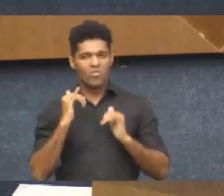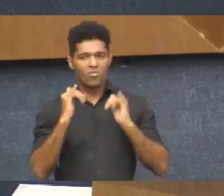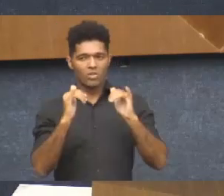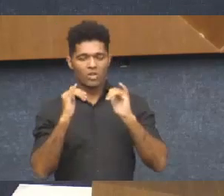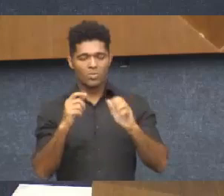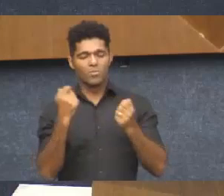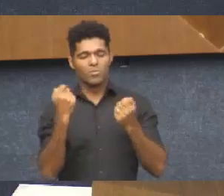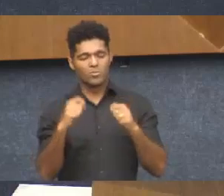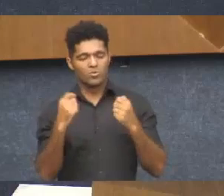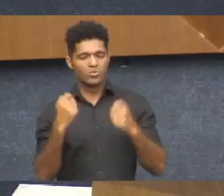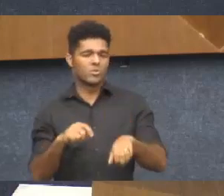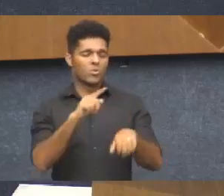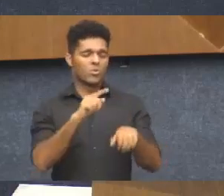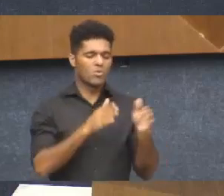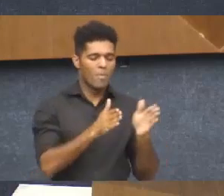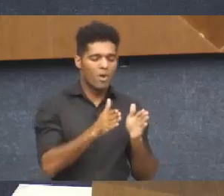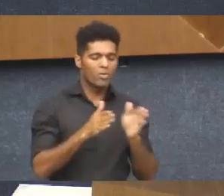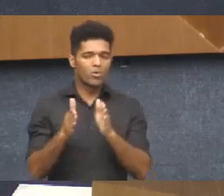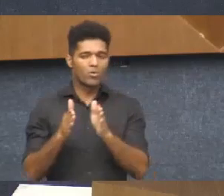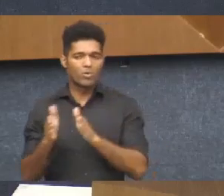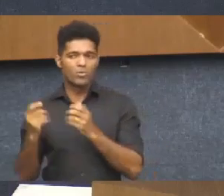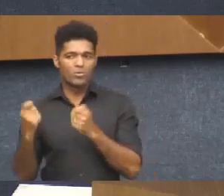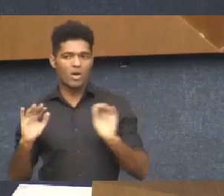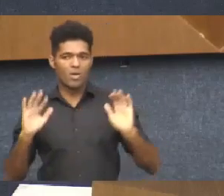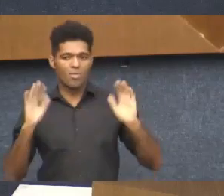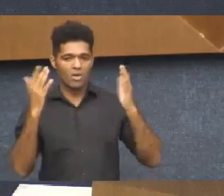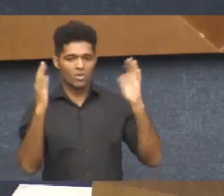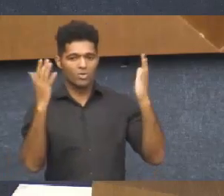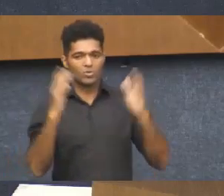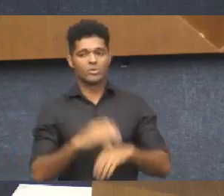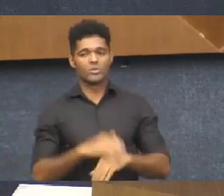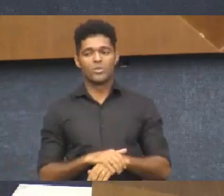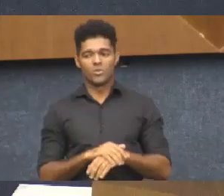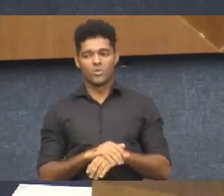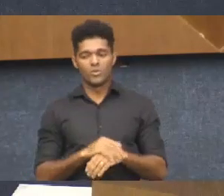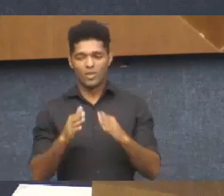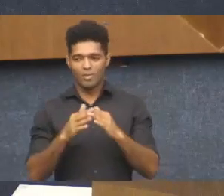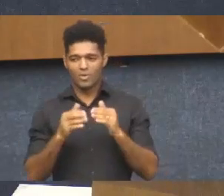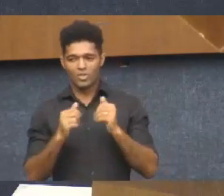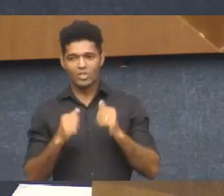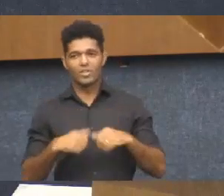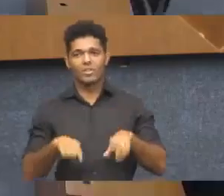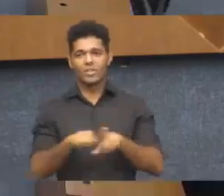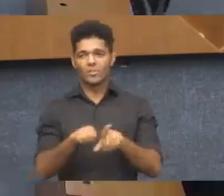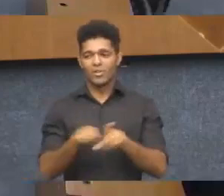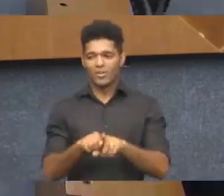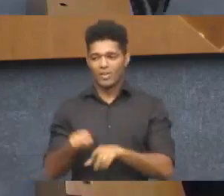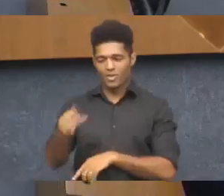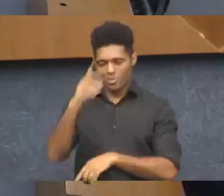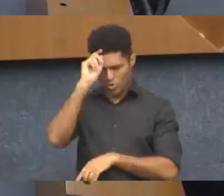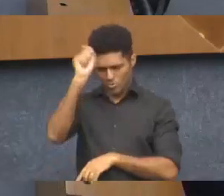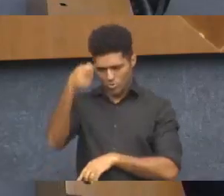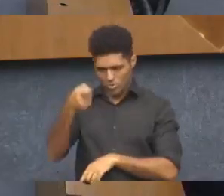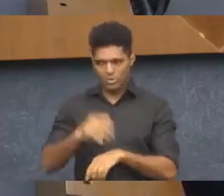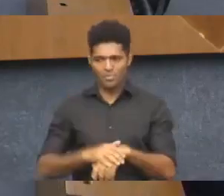pedir para vocês, aqui os três, e esse outro aqui, tira o chapéu, tira o boné, por favor. Uma solenidade.